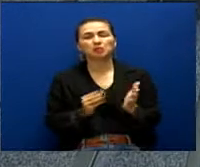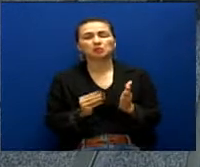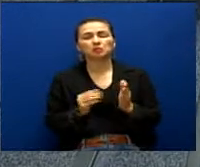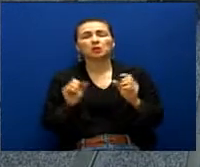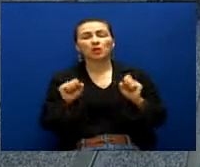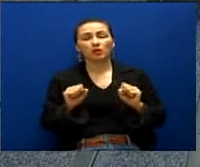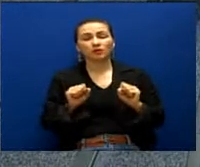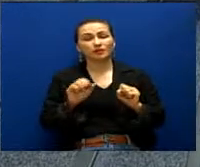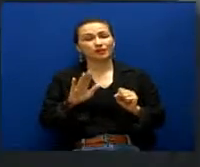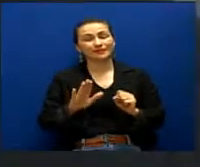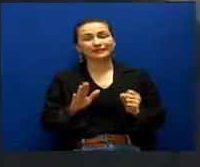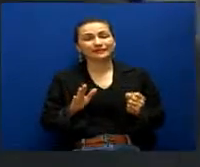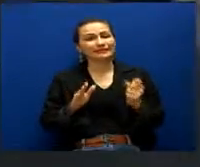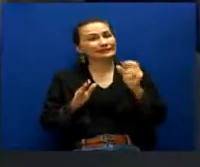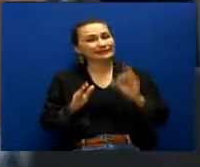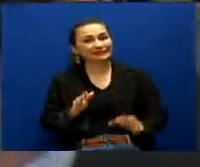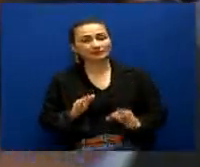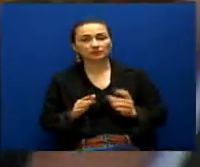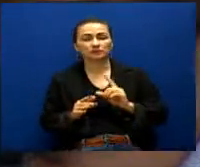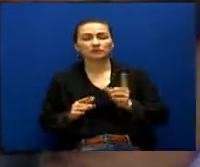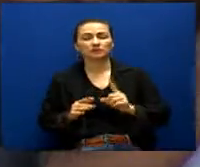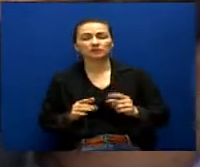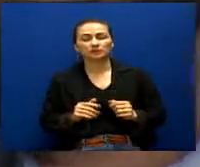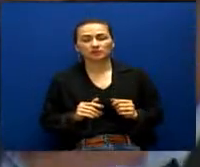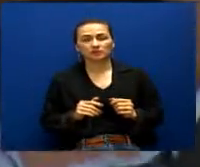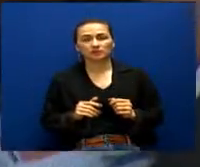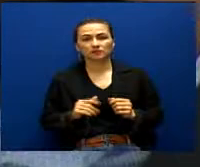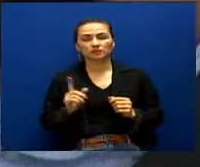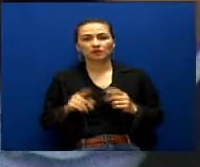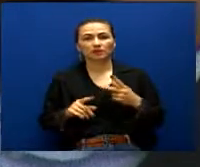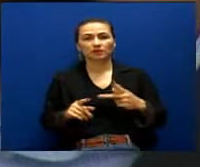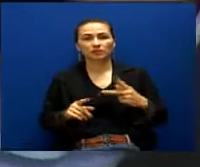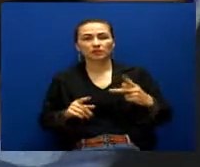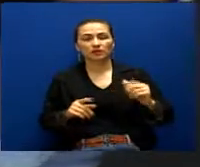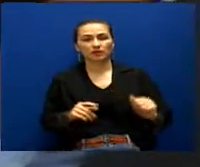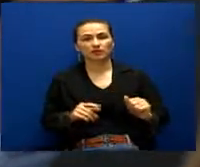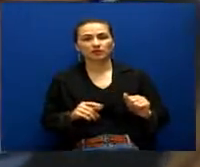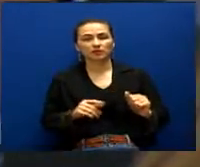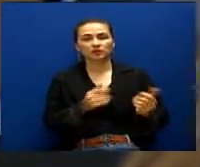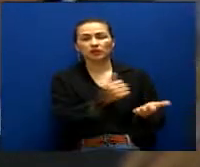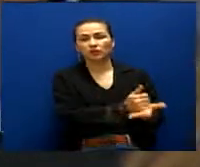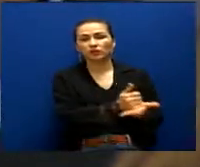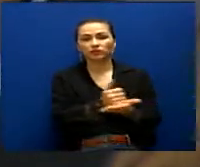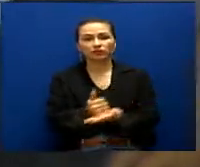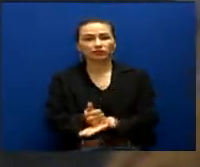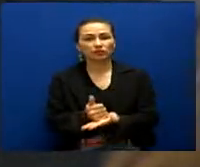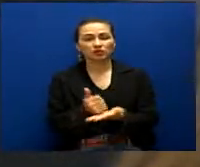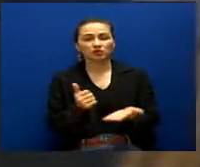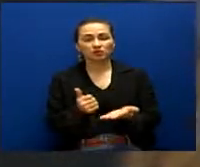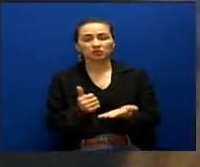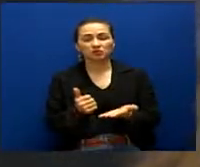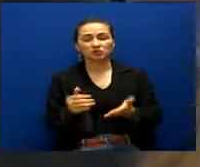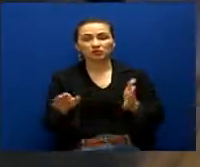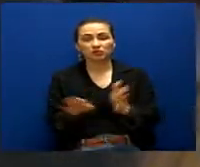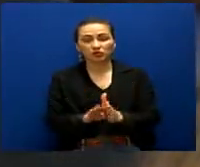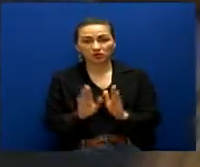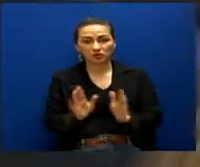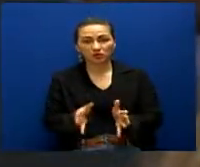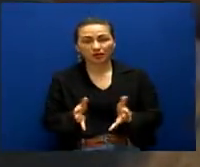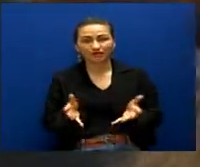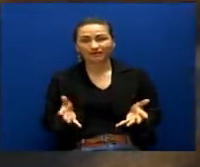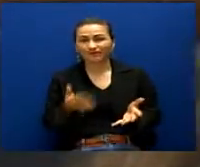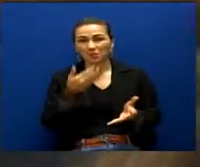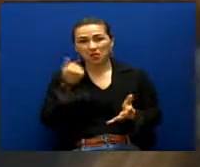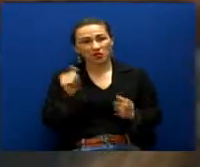mais. É igual o rumo do navio lá. Você tá indo para um lugar, você não mexe mais, meu. Acabou. Deixa aí. Né? Agora, tô indo para um lugar, vou virar